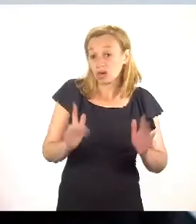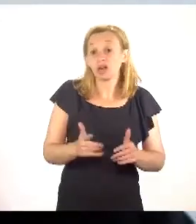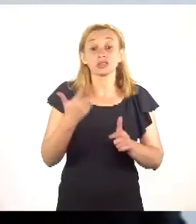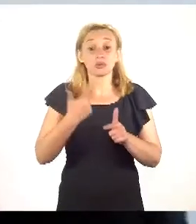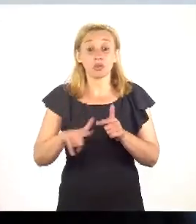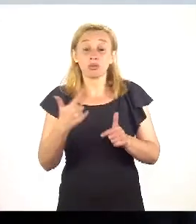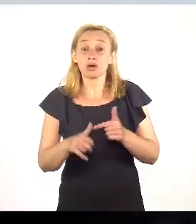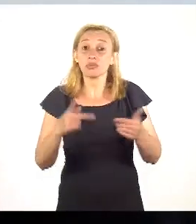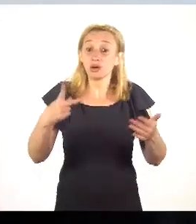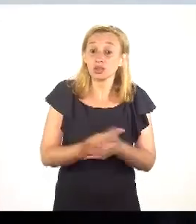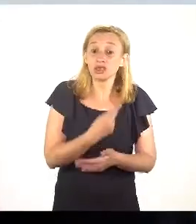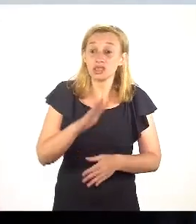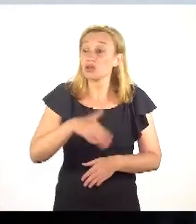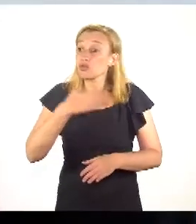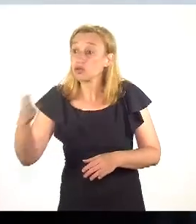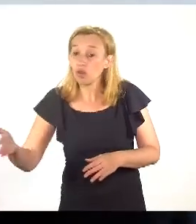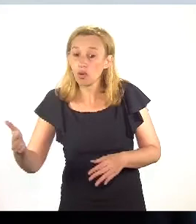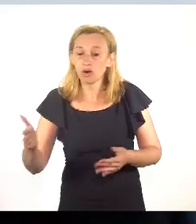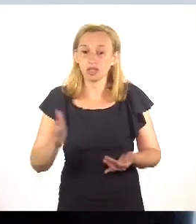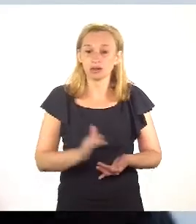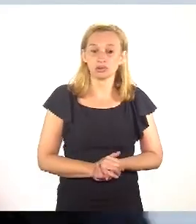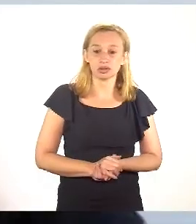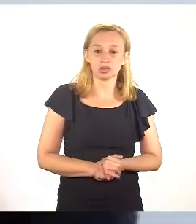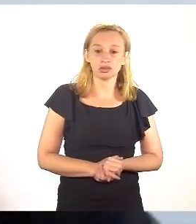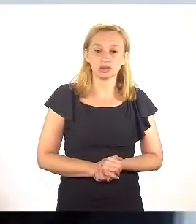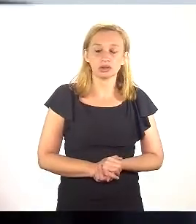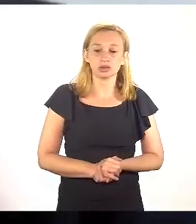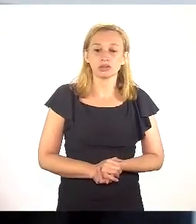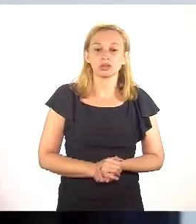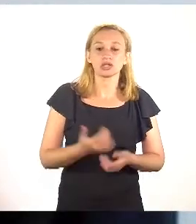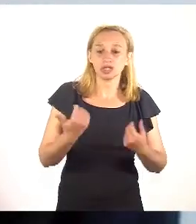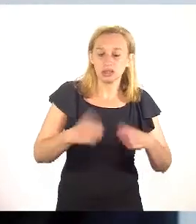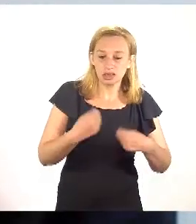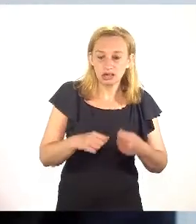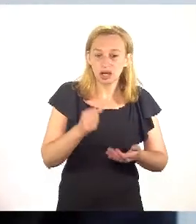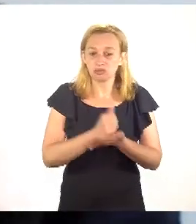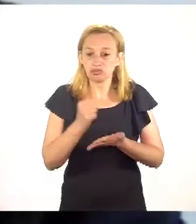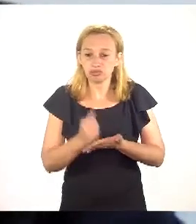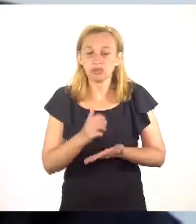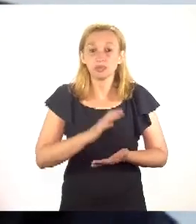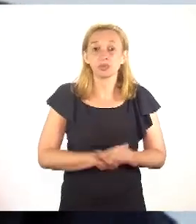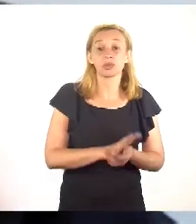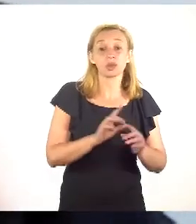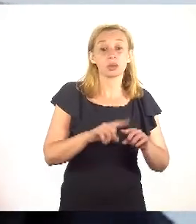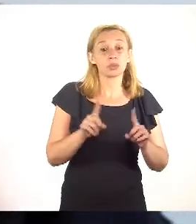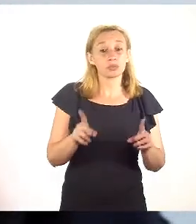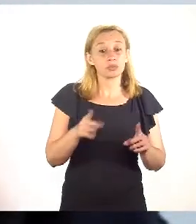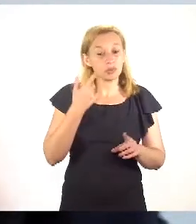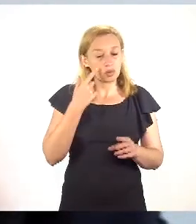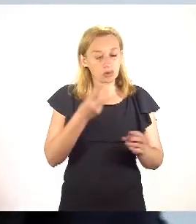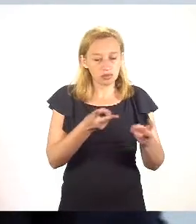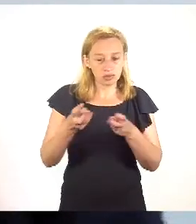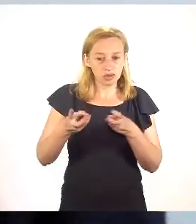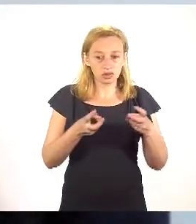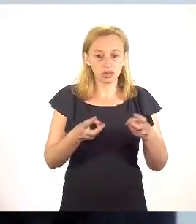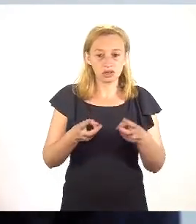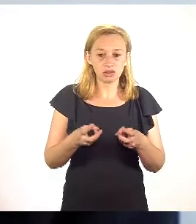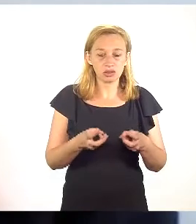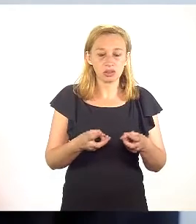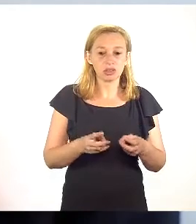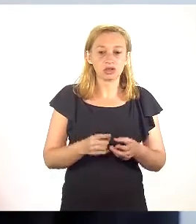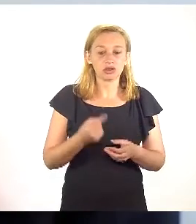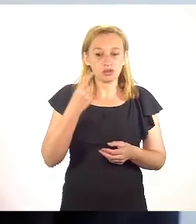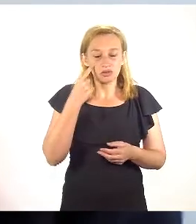fora que não atendia as expectativas ou a necessidade, ou estabeleceu contratualmente. Então, assim, pela diaria, a gente costuma tratar as questões identificando